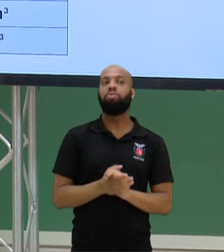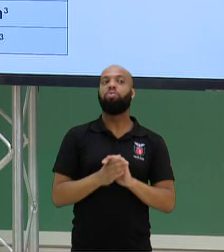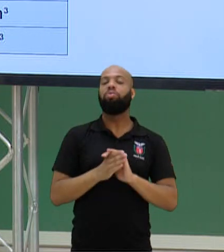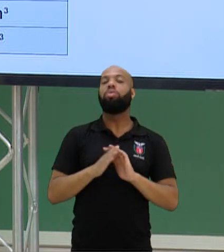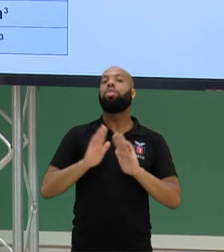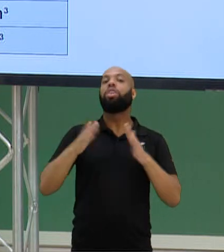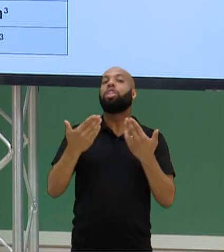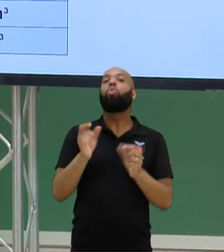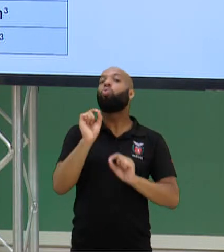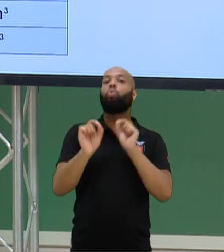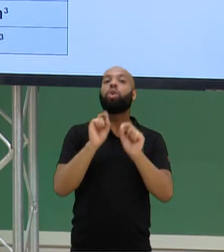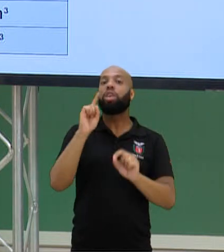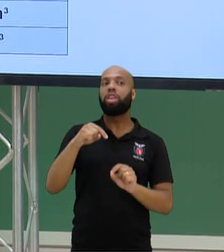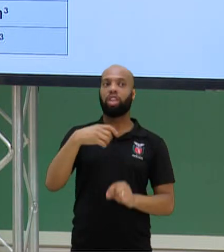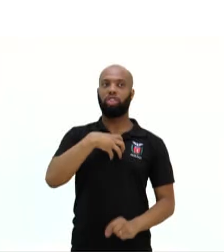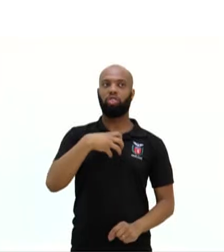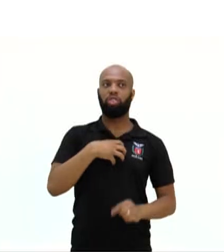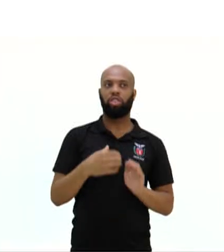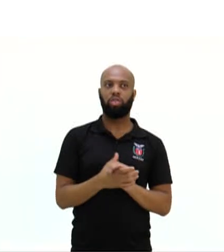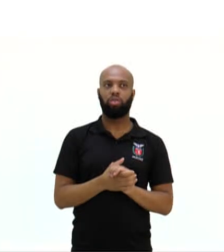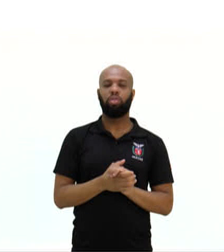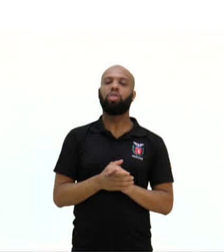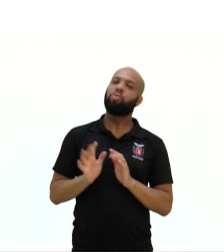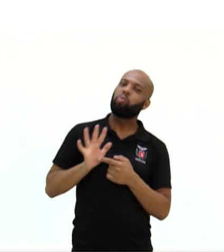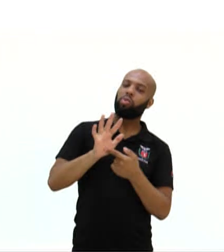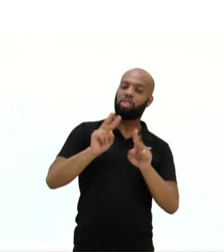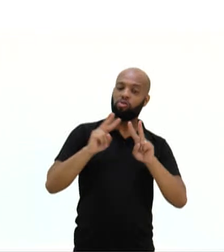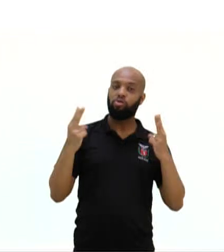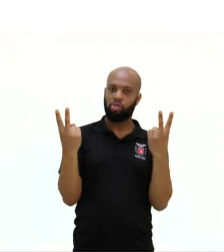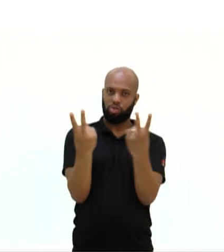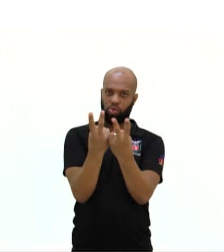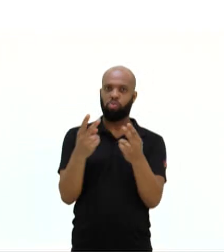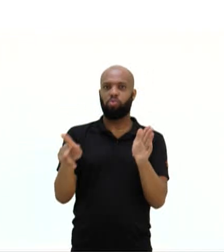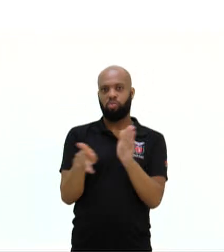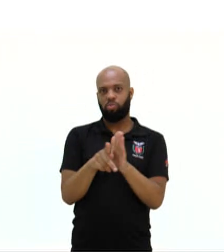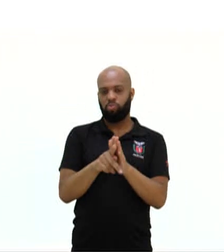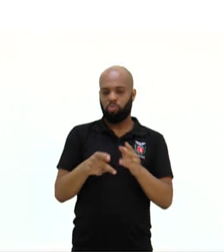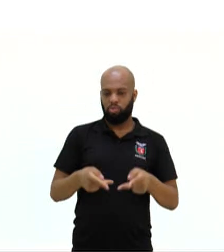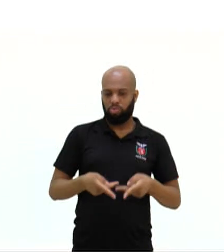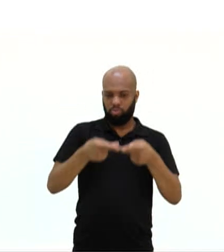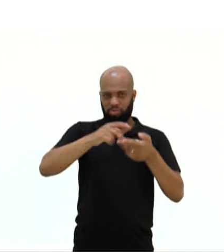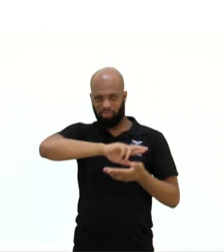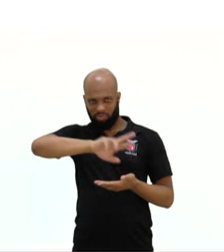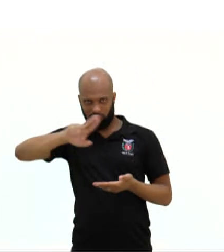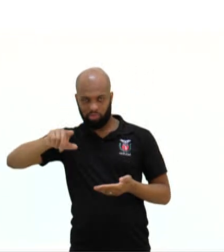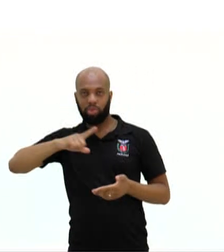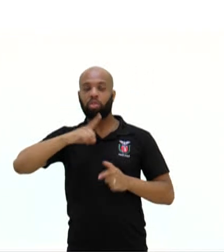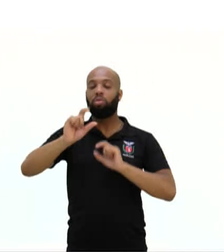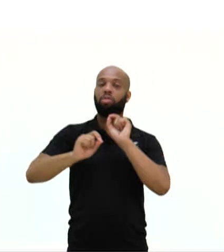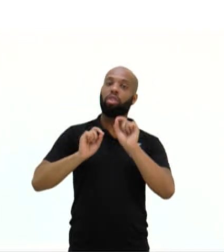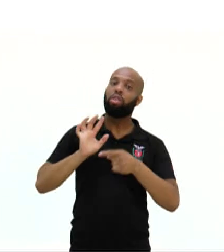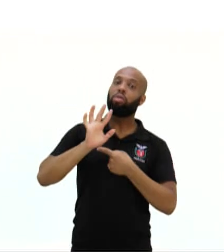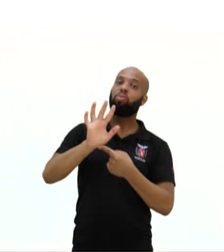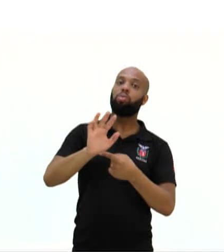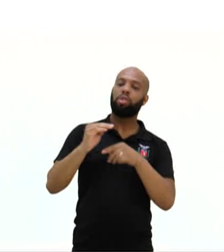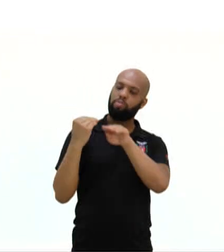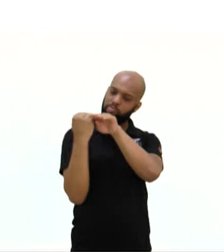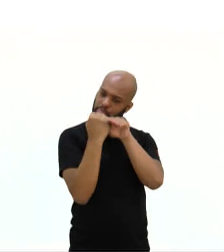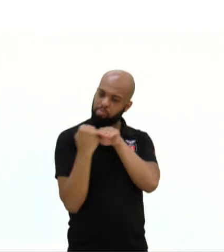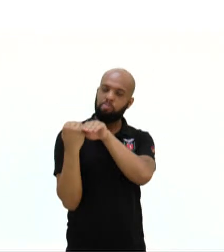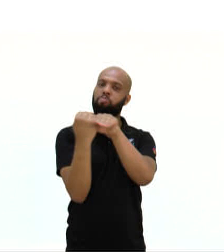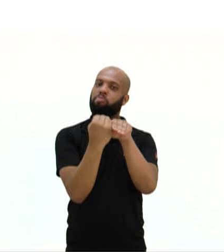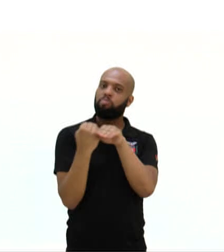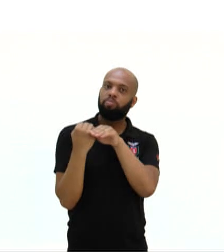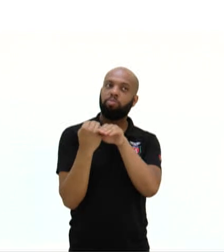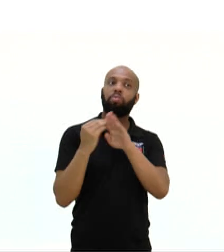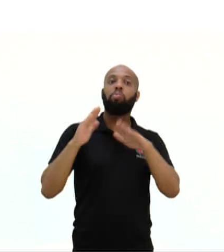de volume, olha como que isso fica. Para expressar o volume de um sólido através de números, devemos estabelecer uma unidade padrão, tá